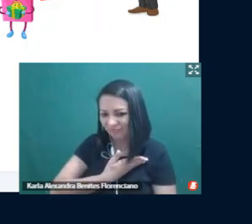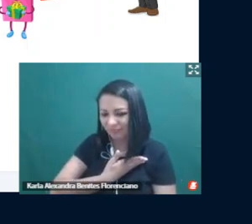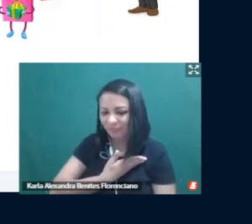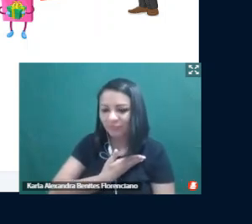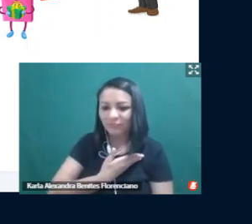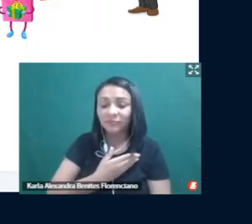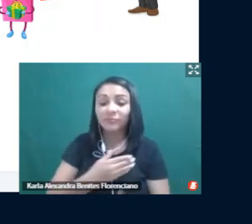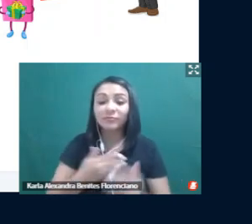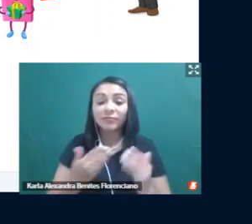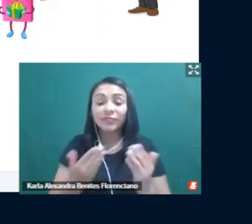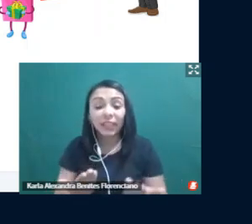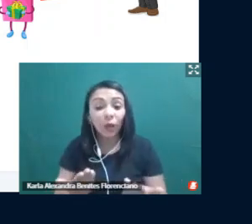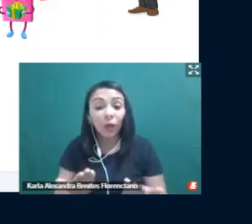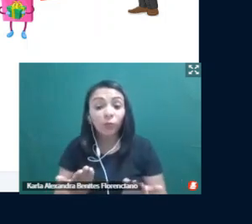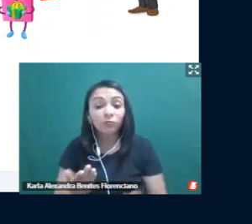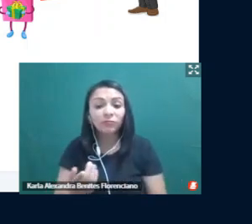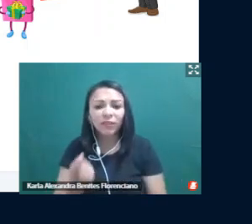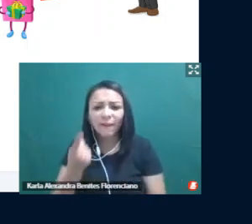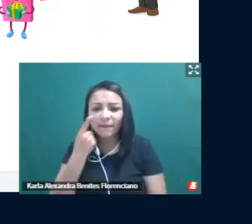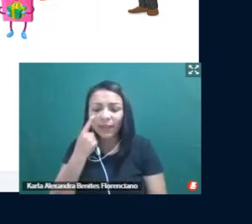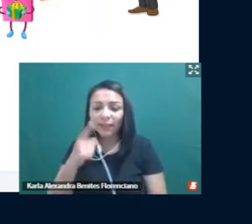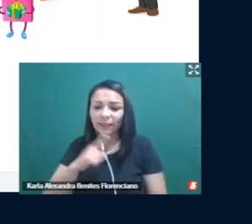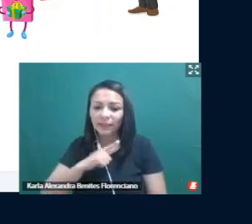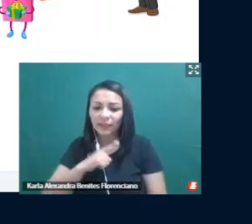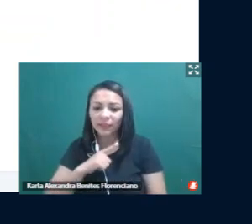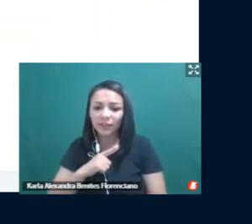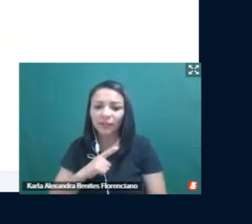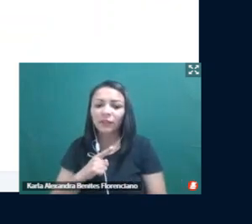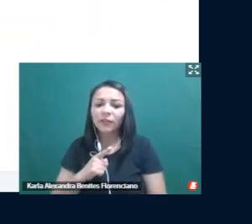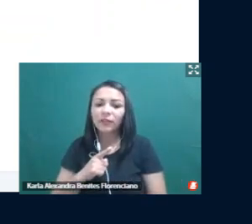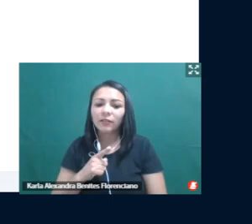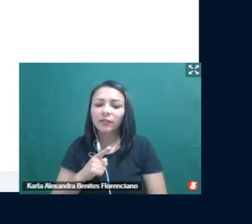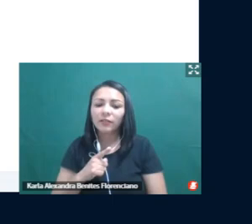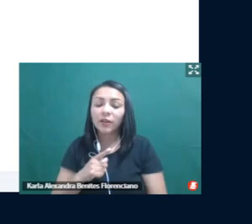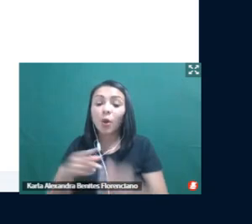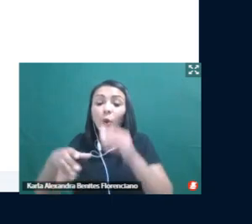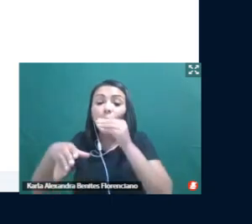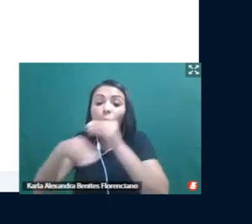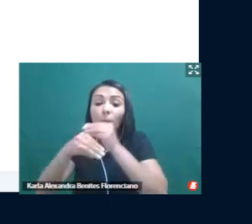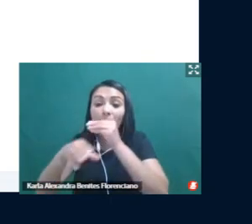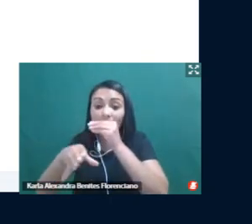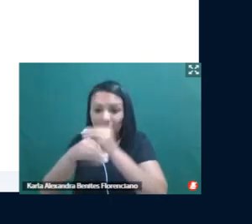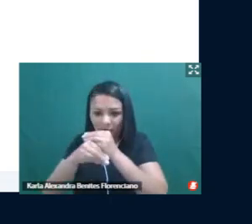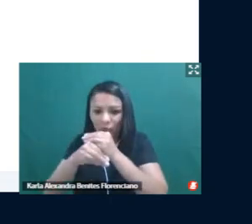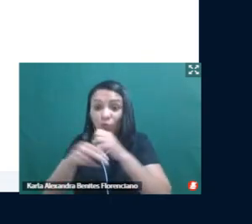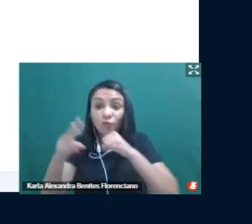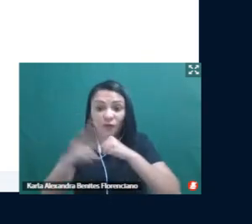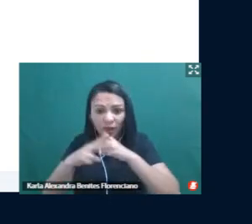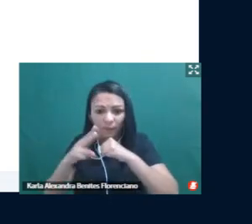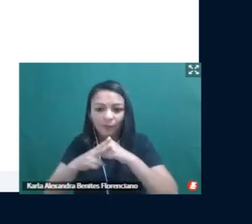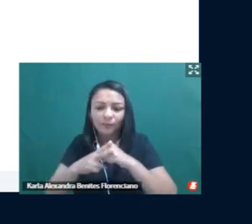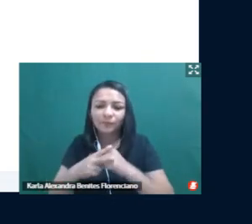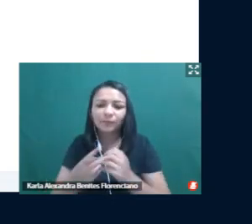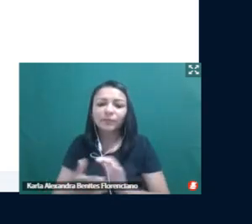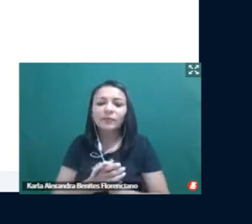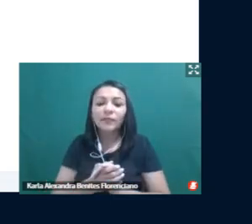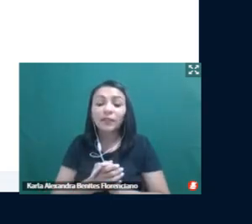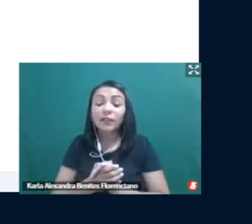Tá? Então, eu tenho aqui um complemento verbal.